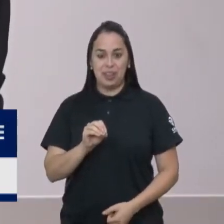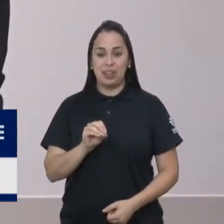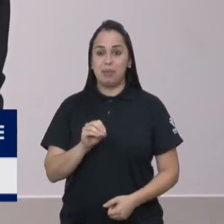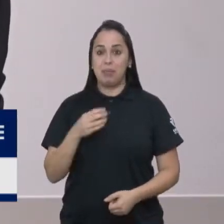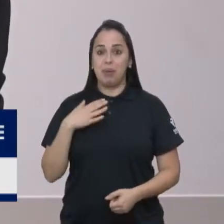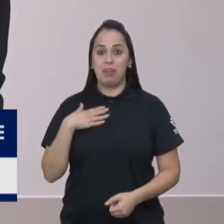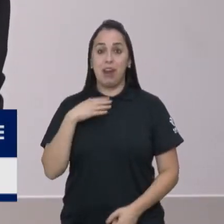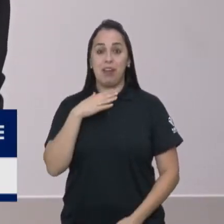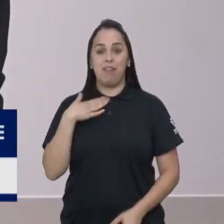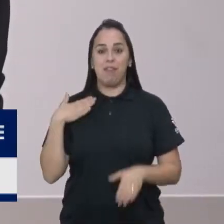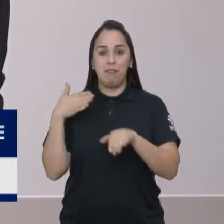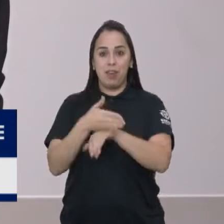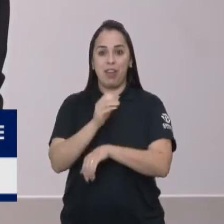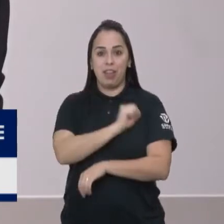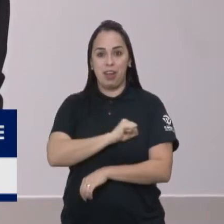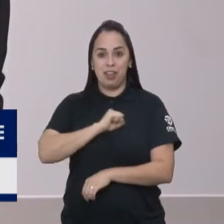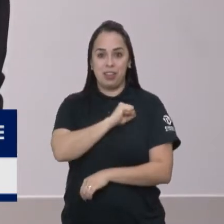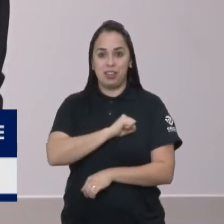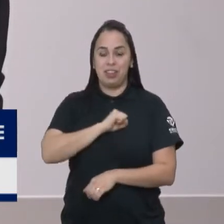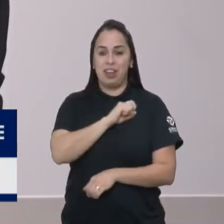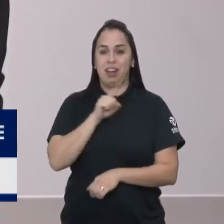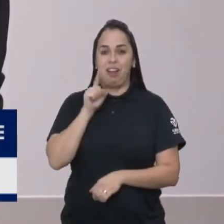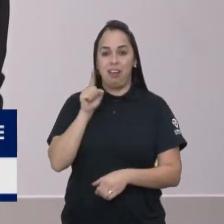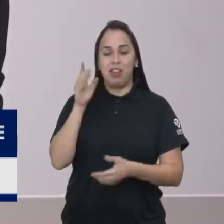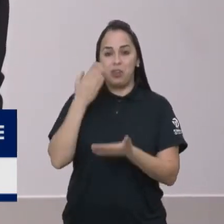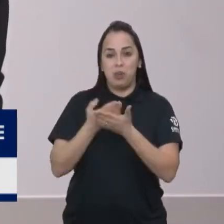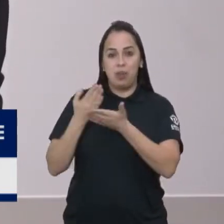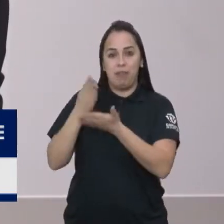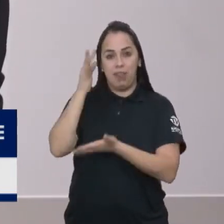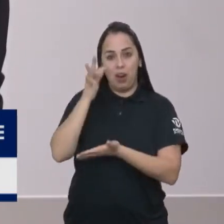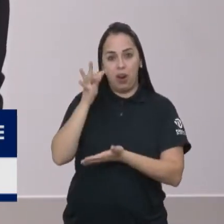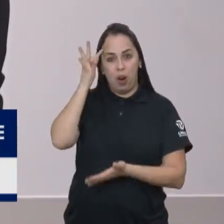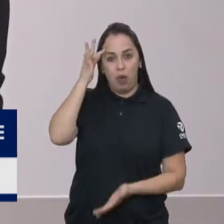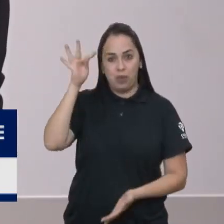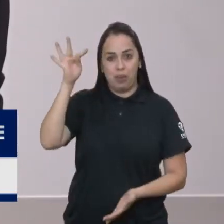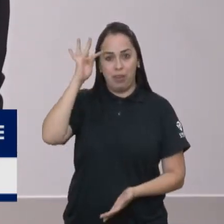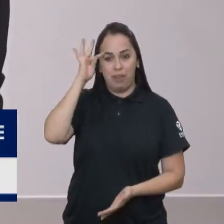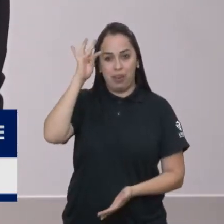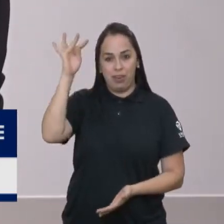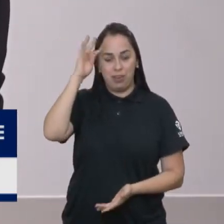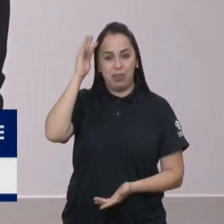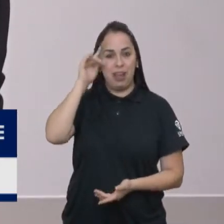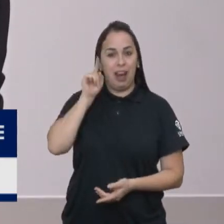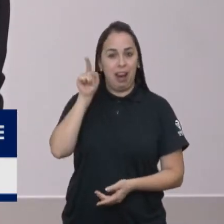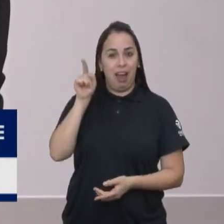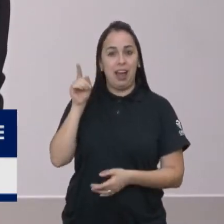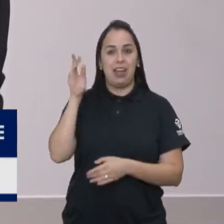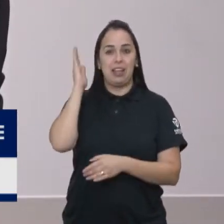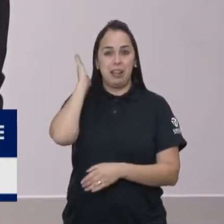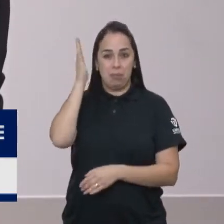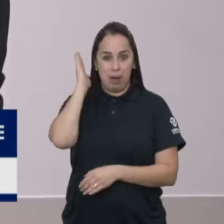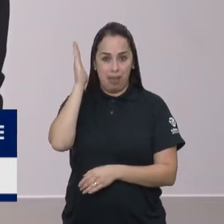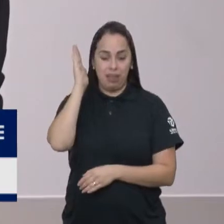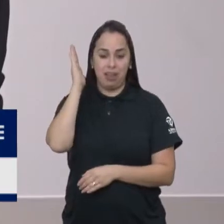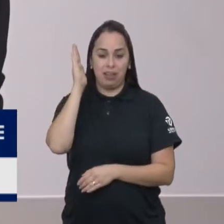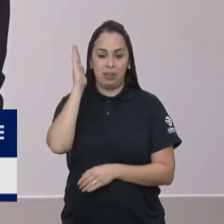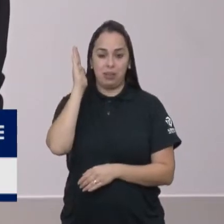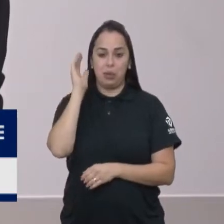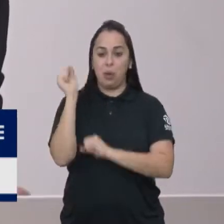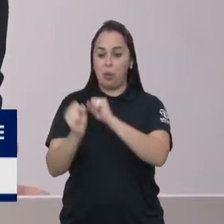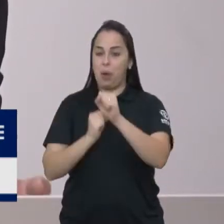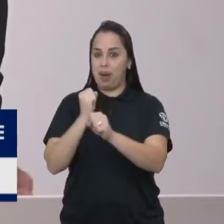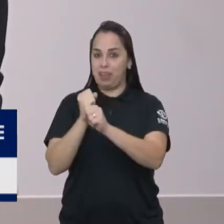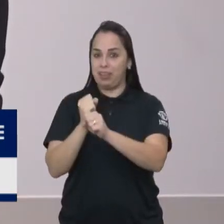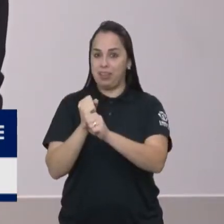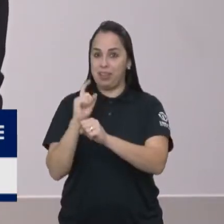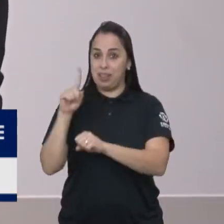seminário, terceiro ano de filosofia lá em Taubaté, né, no seminário Rodolfo Kumoric. Ano que vem, se Deus quiser,